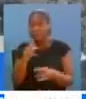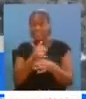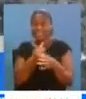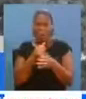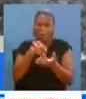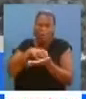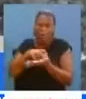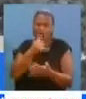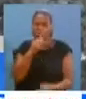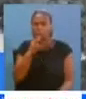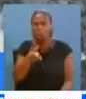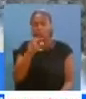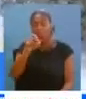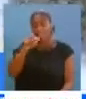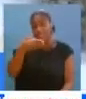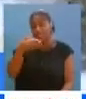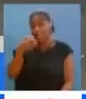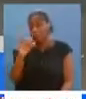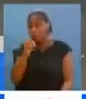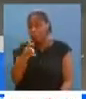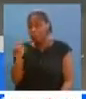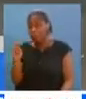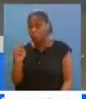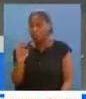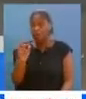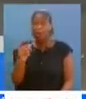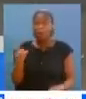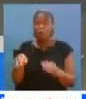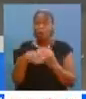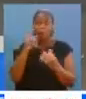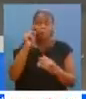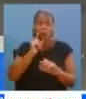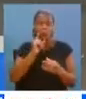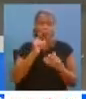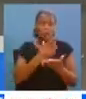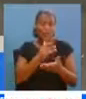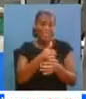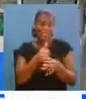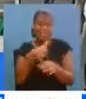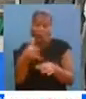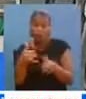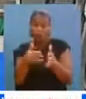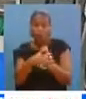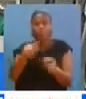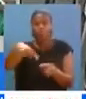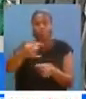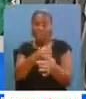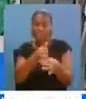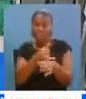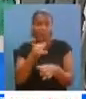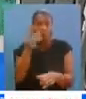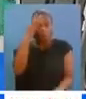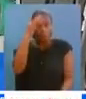com 2.874 contos. Quanto ao género, com exceção da Ilha de São Nicolau, em todas as outras ilhas, o